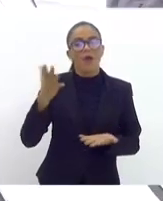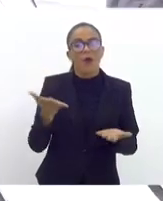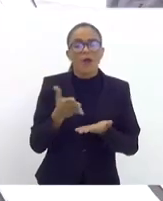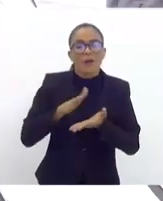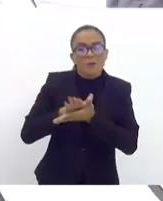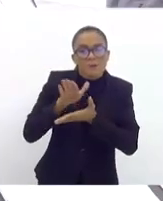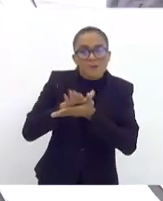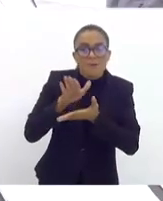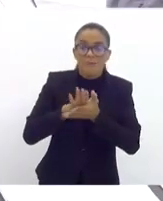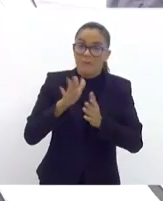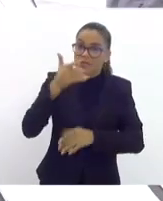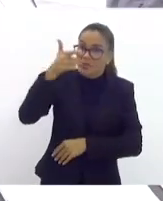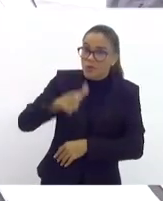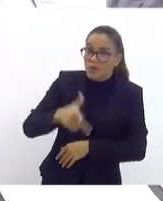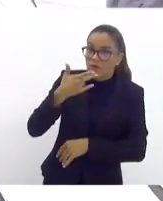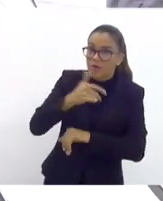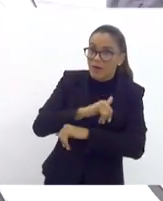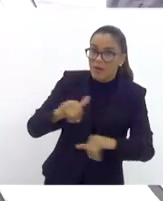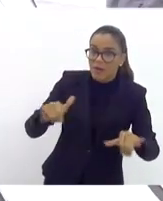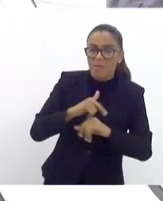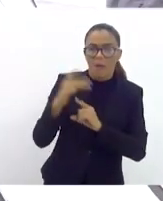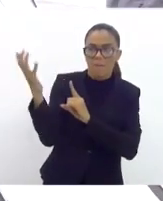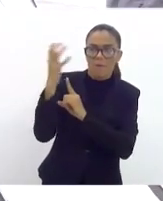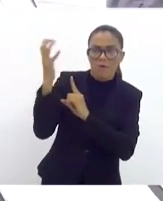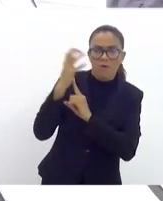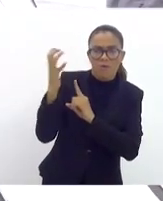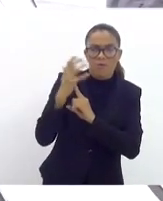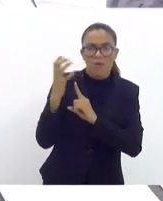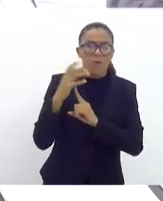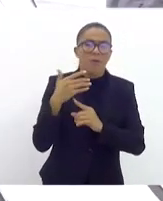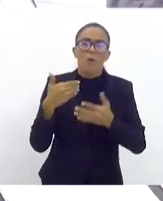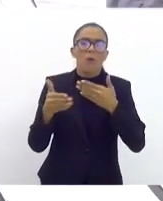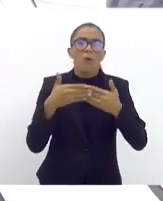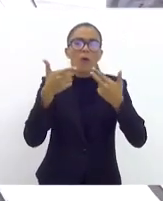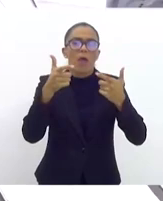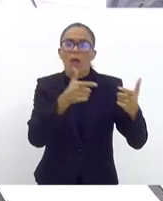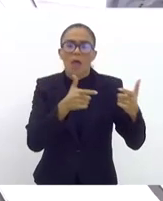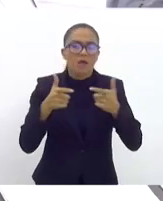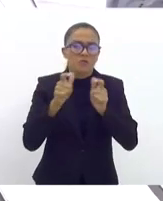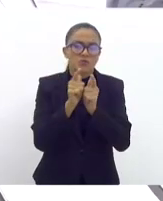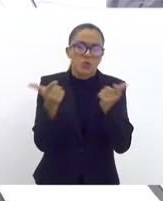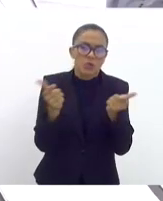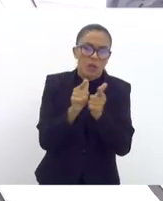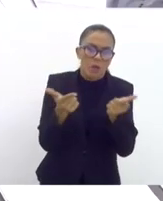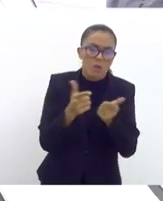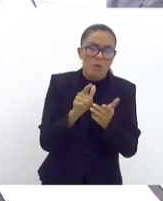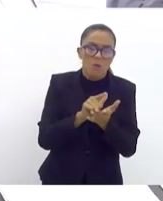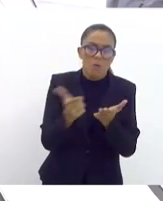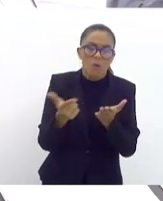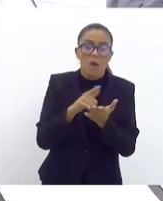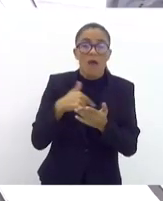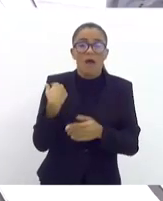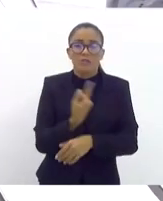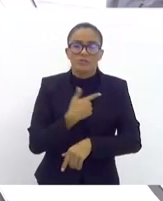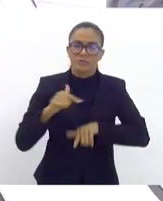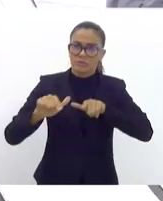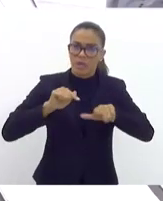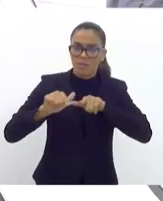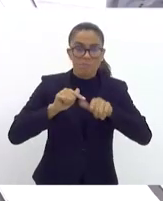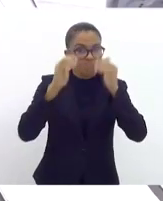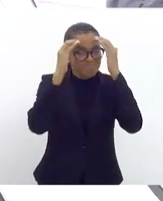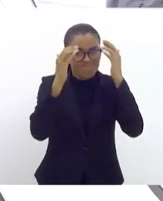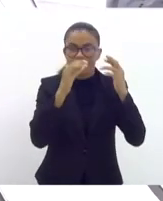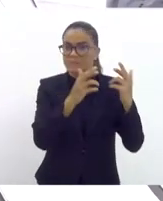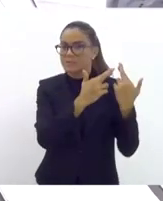publicar mais repito jamais por influência externa de Qualquer que seja o jornal e sim porque aqui a gente trabalha e trabalha muito com